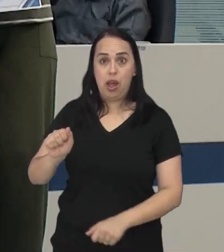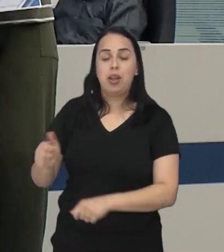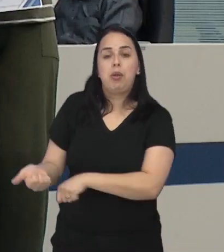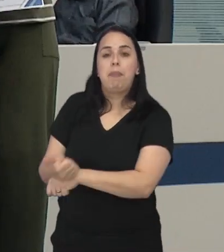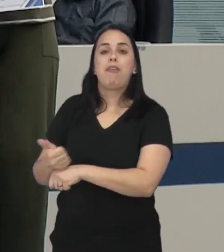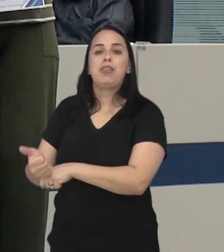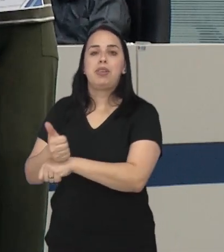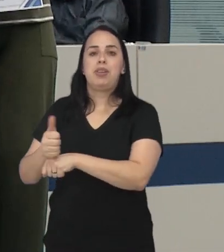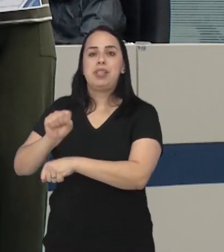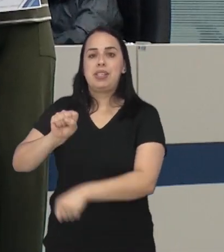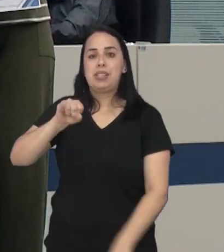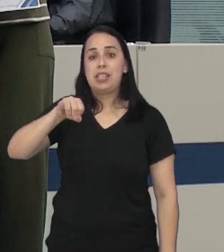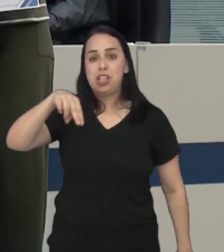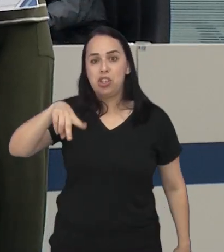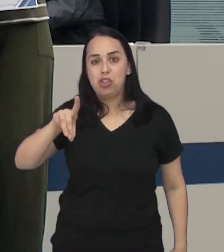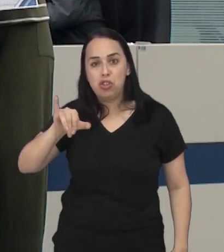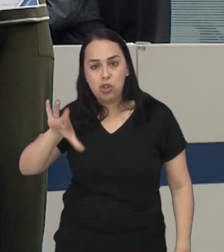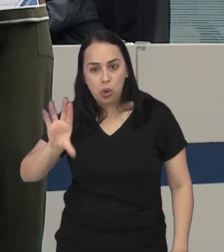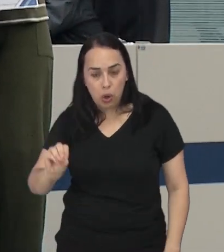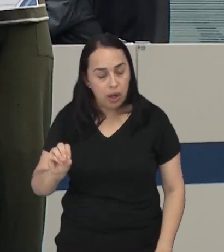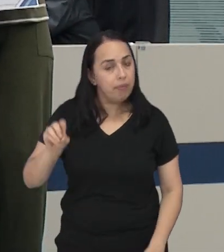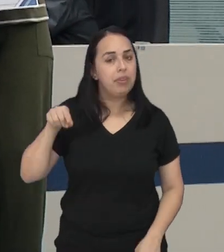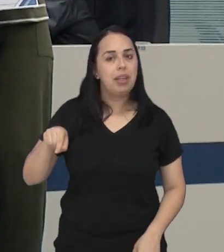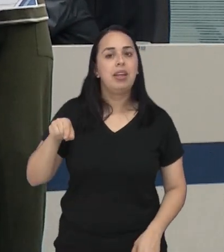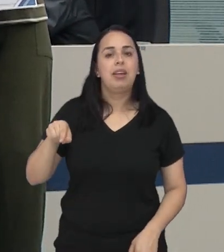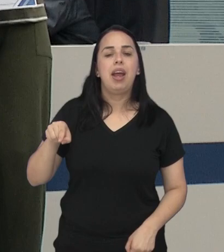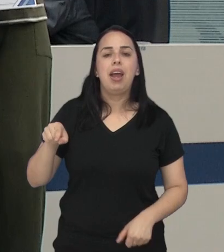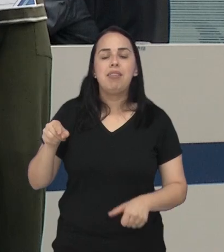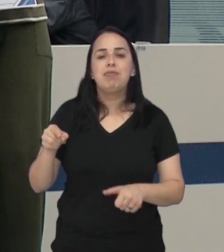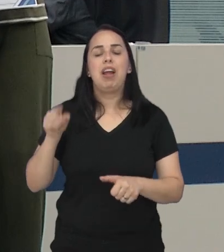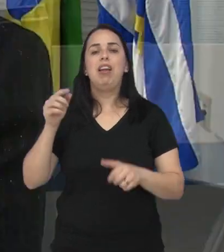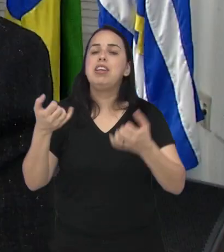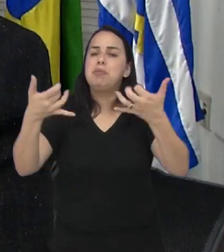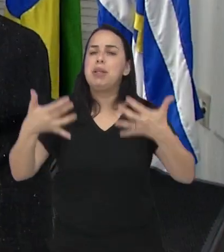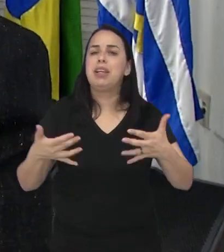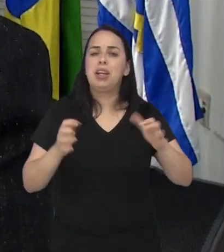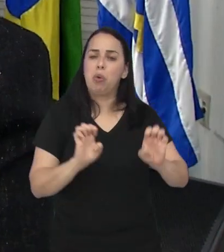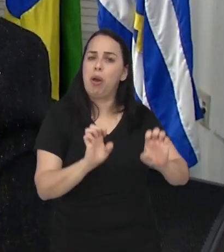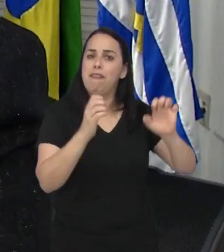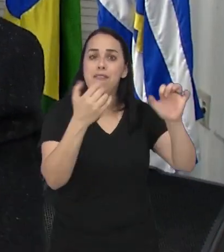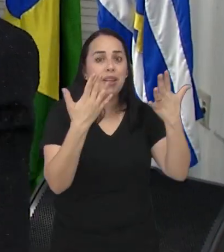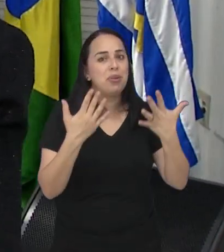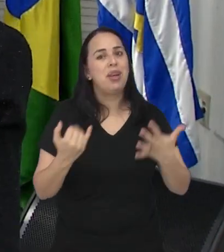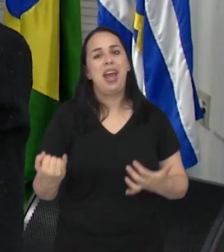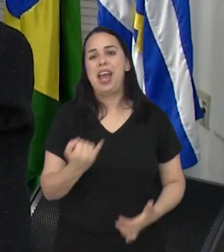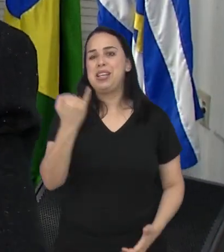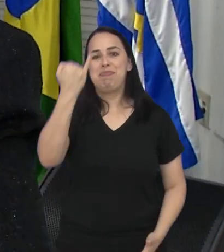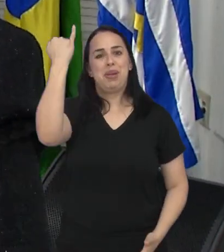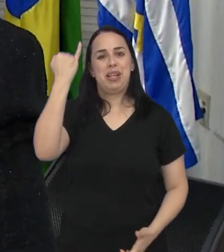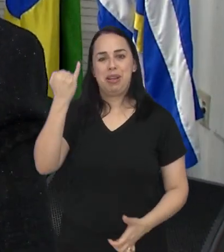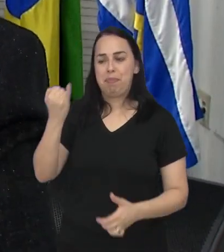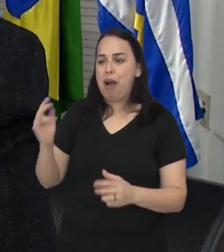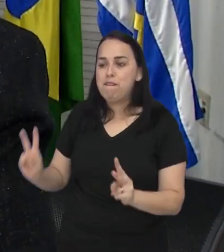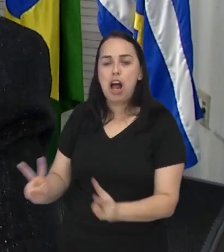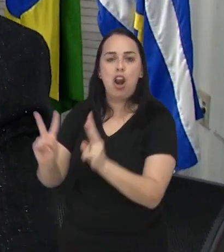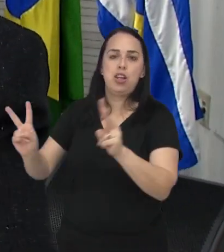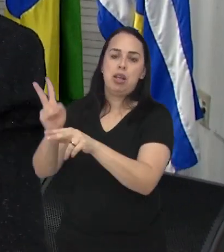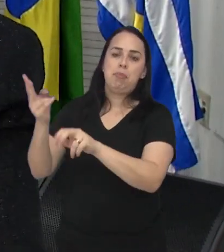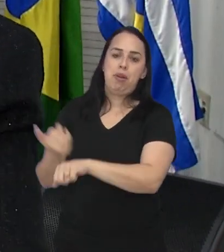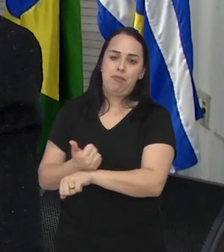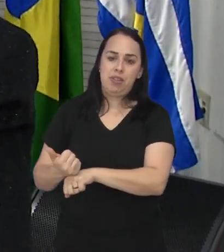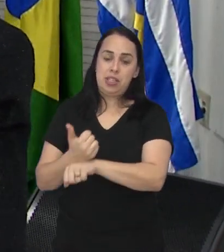a Associação dos Síndicos do Vale do Paraíba e Litoral Norte, iniciativas como esta são essenciais para